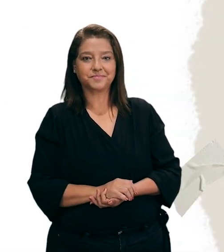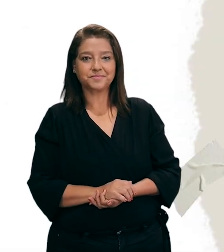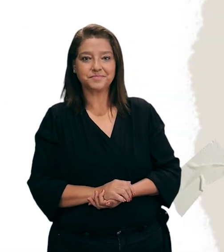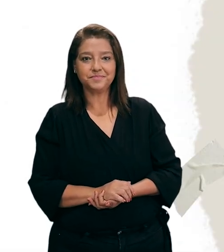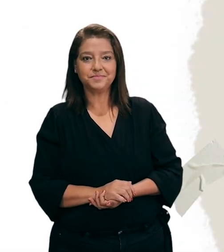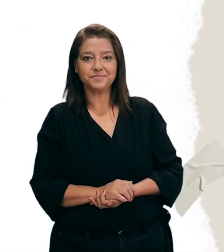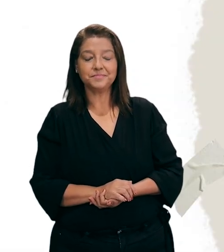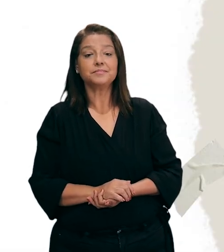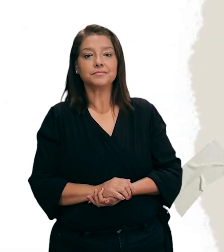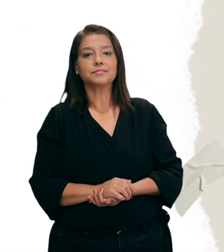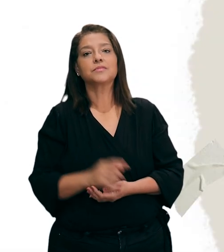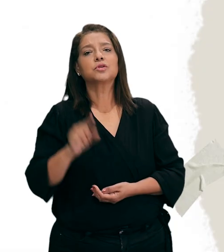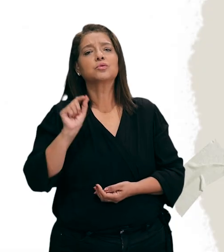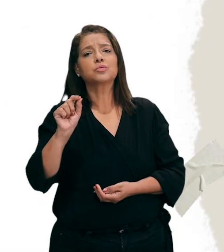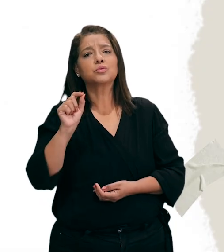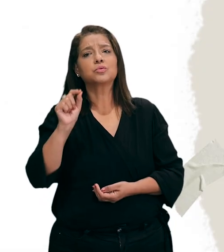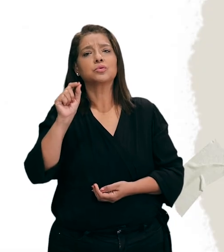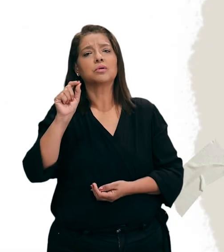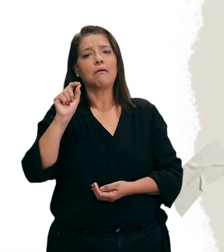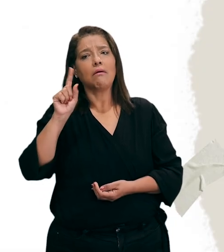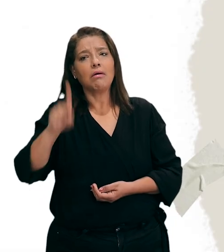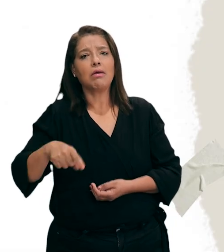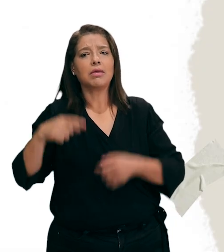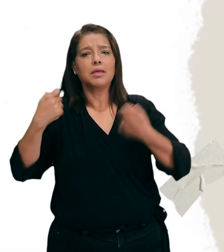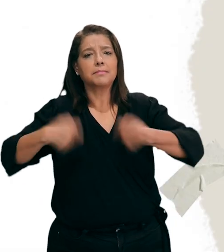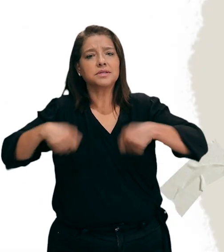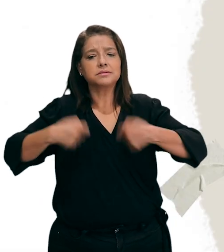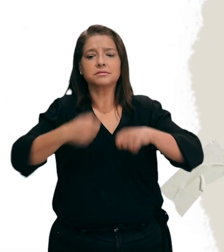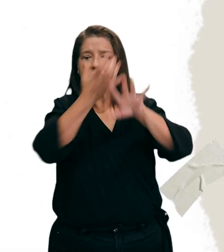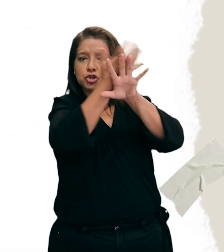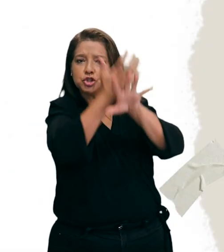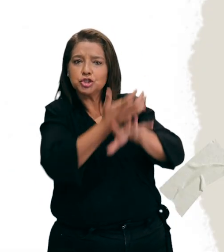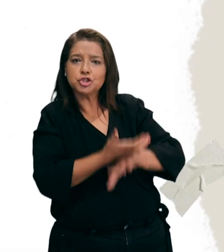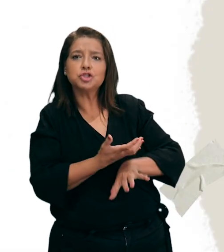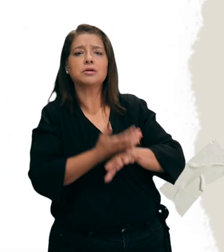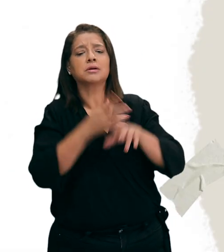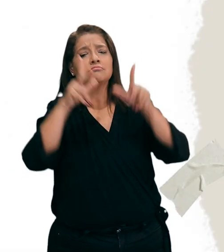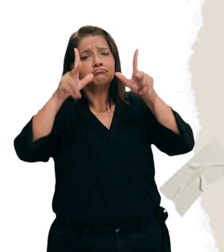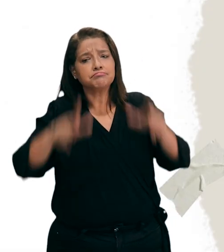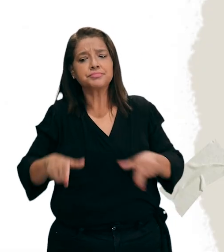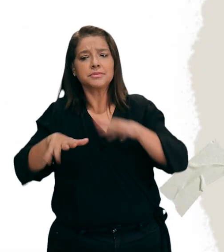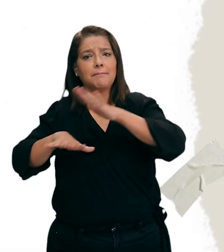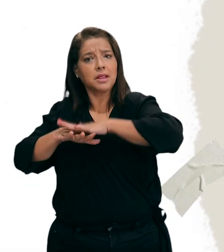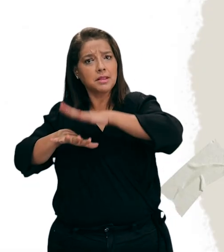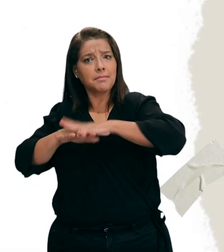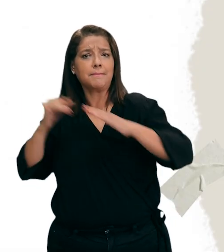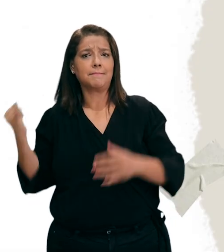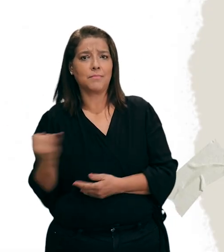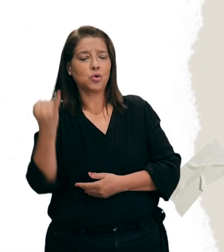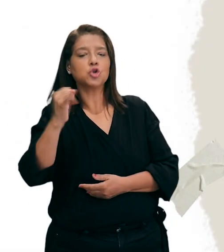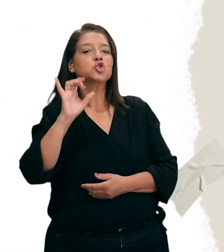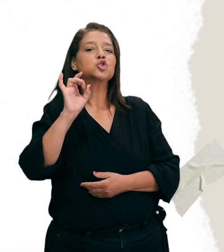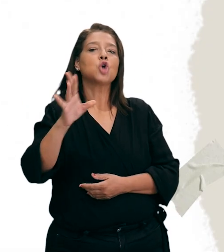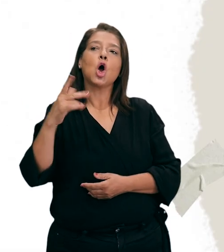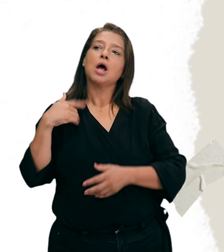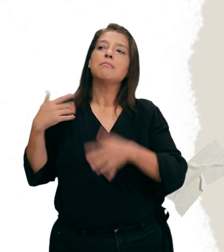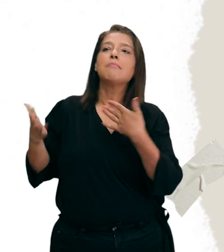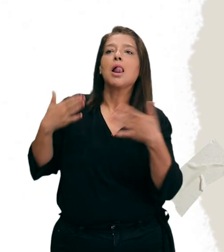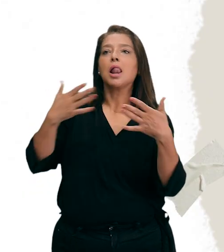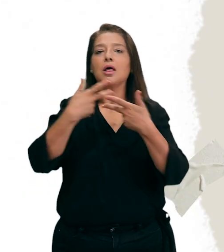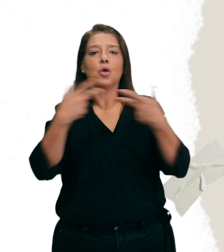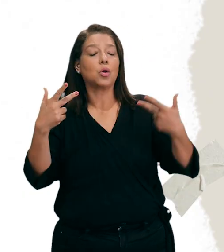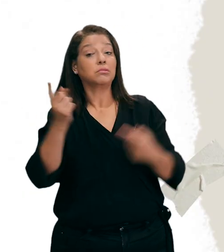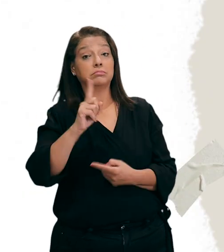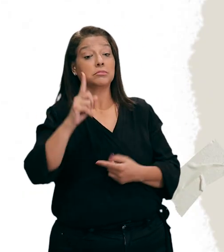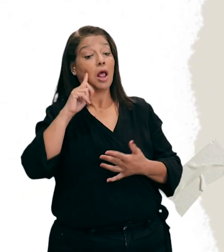Ler diariamente deveria ser uma disciplina tão valorizada quanto a matemática. Não é apenas entretenimento. A leitura